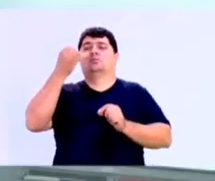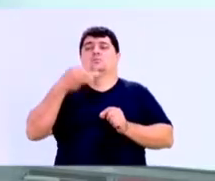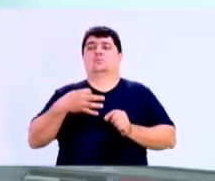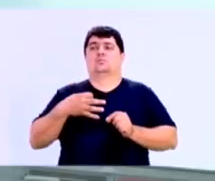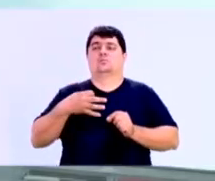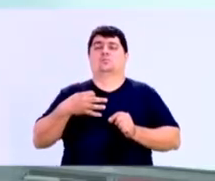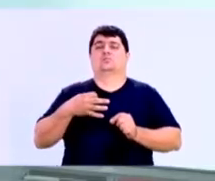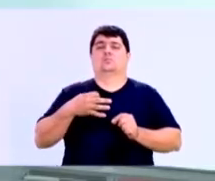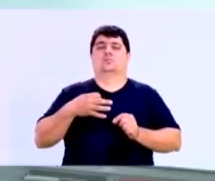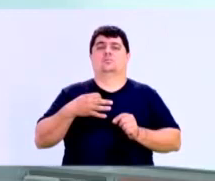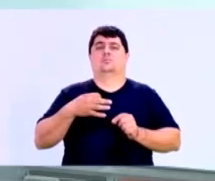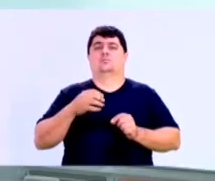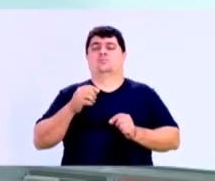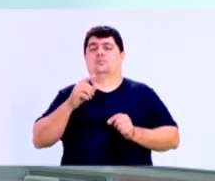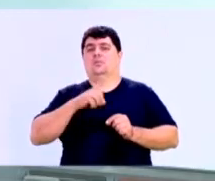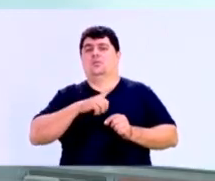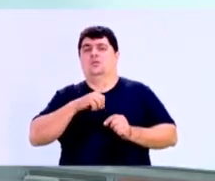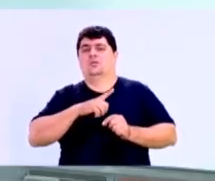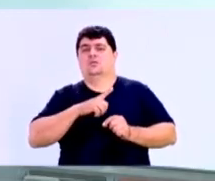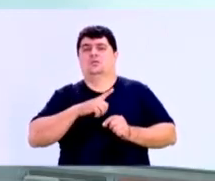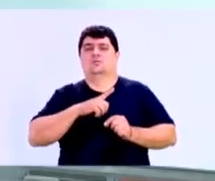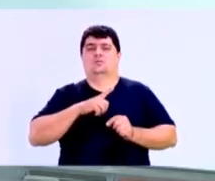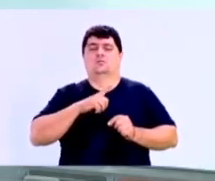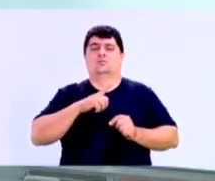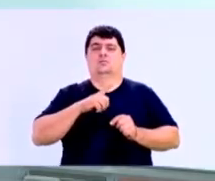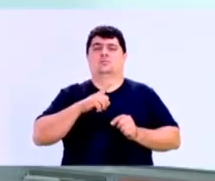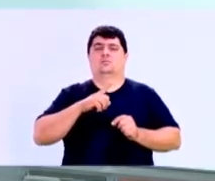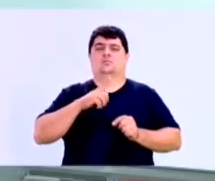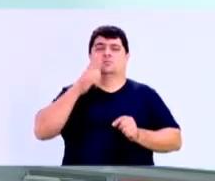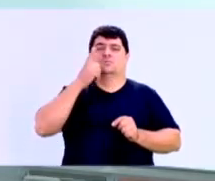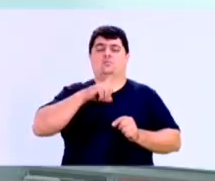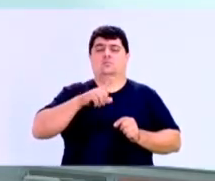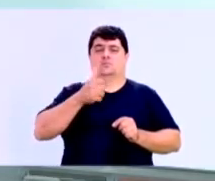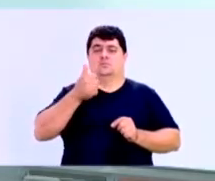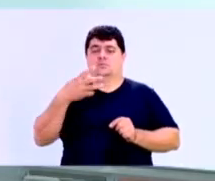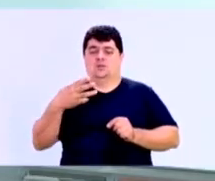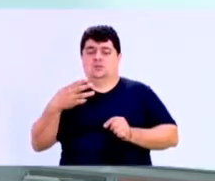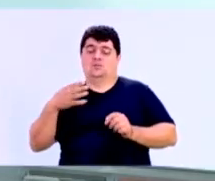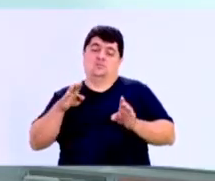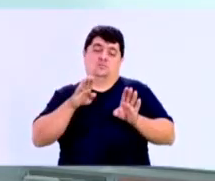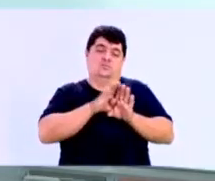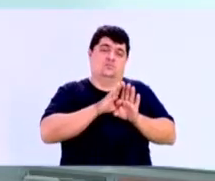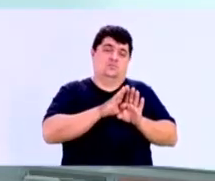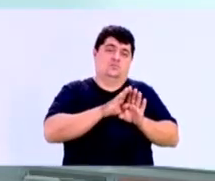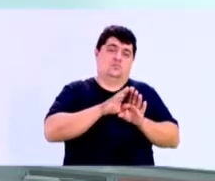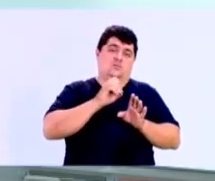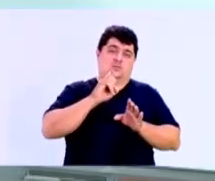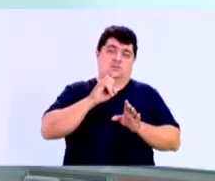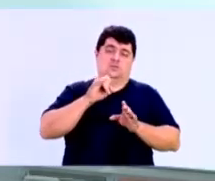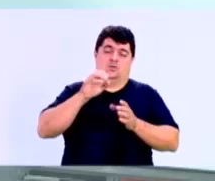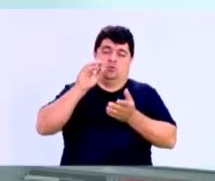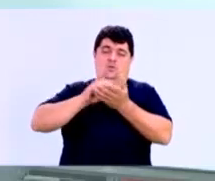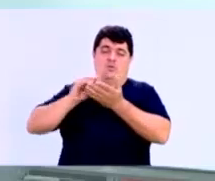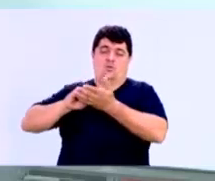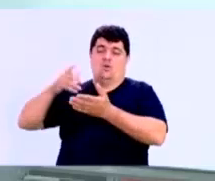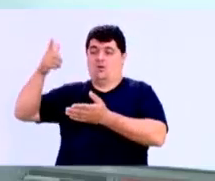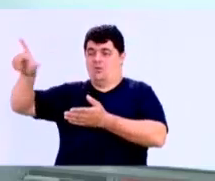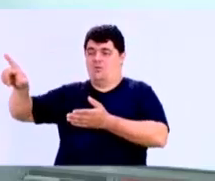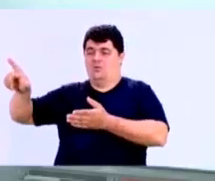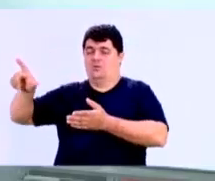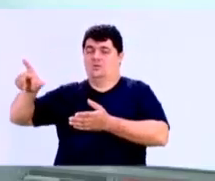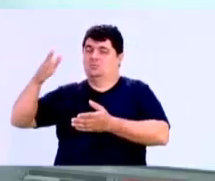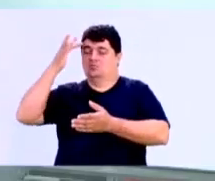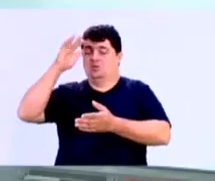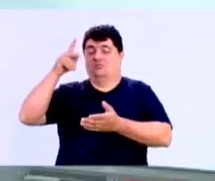sobre essa informação? Ressalva que eu faço é que eles pegaram 13 empresas que faliram. E se eu aplicar para as demais empresas, a gente não sabe realmente o